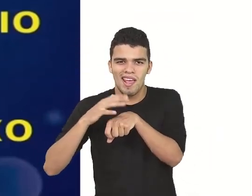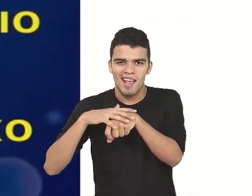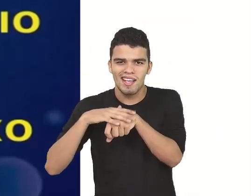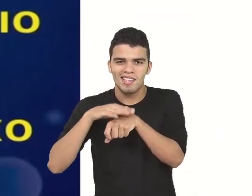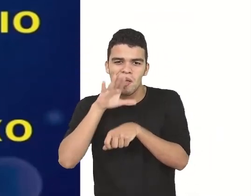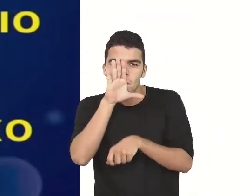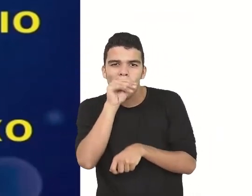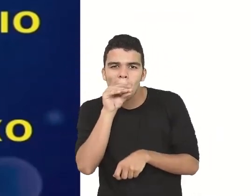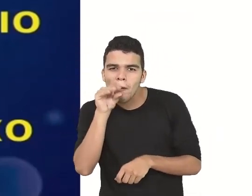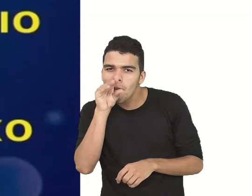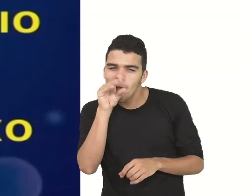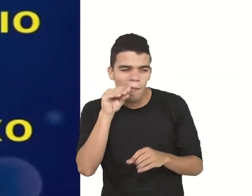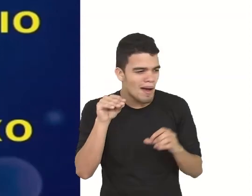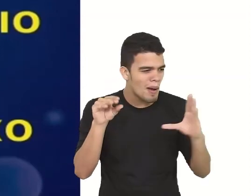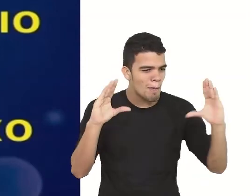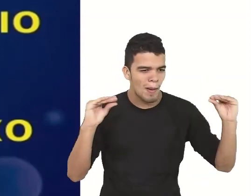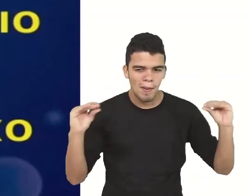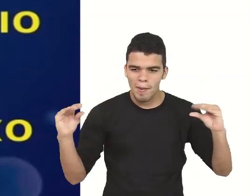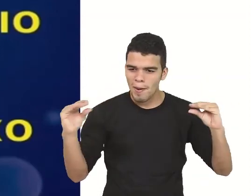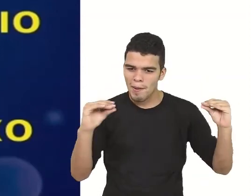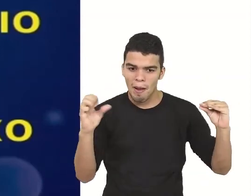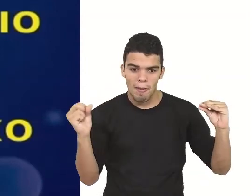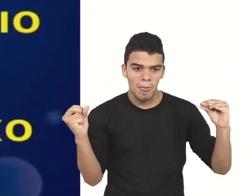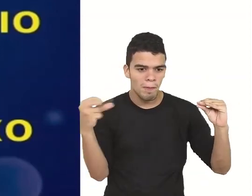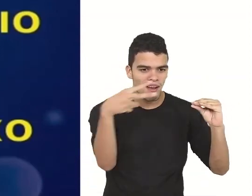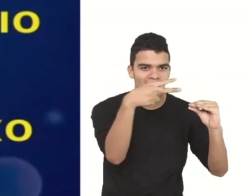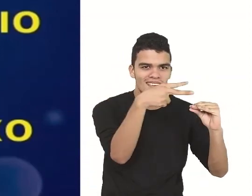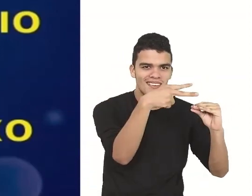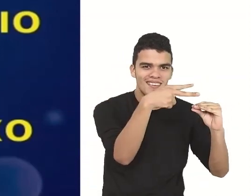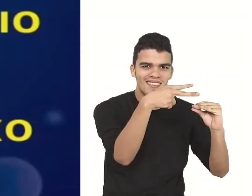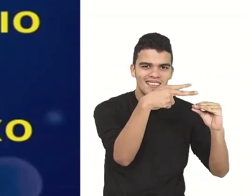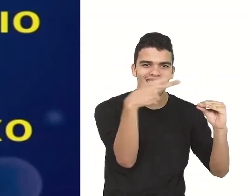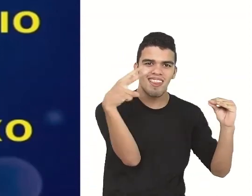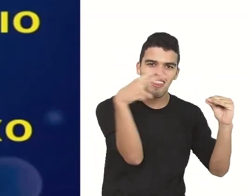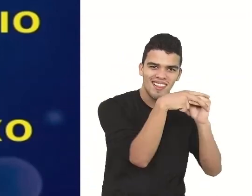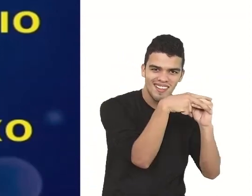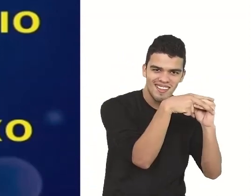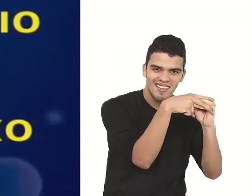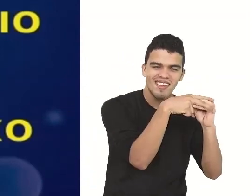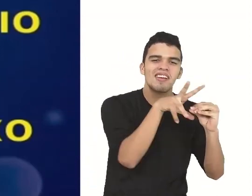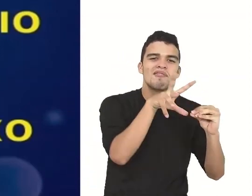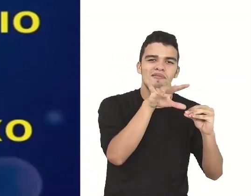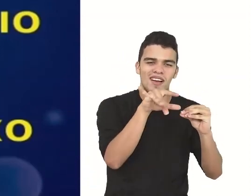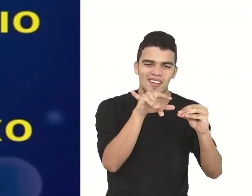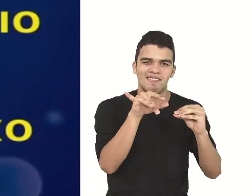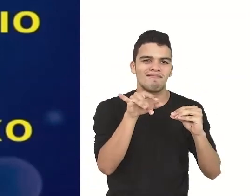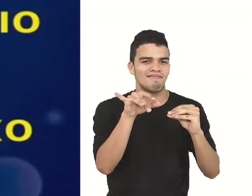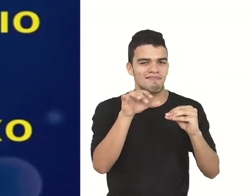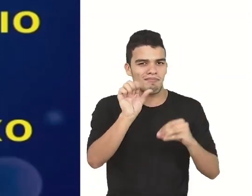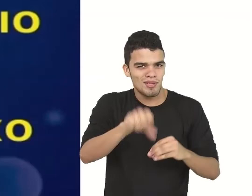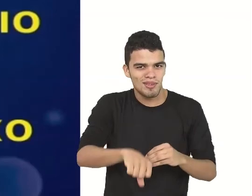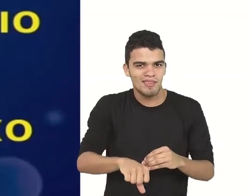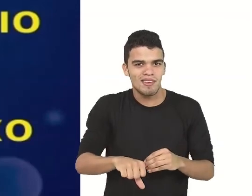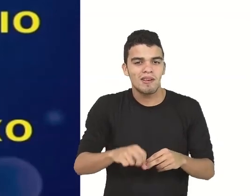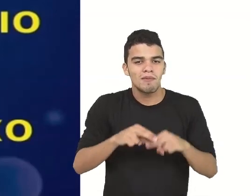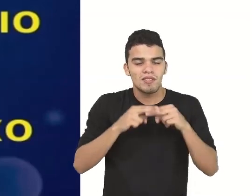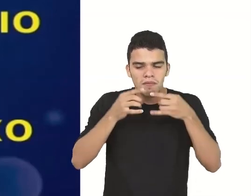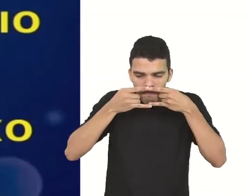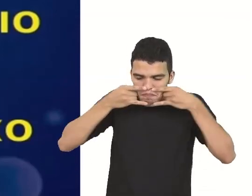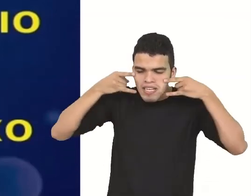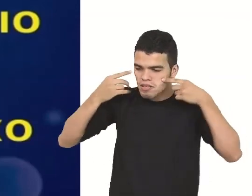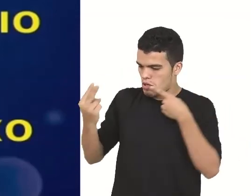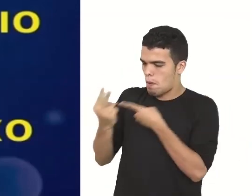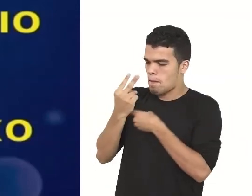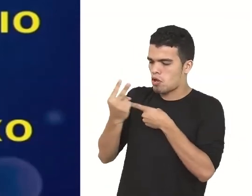o máximo que ela puder, entendeu? E isso pode trazer complicações. A máscara ela não vai proteger 100% você